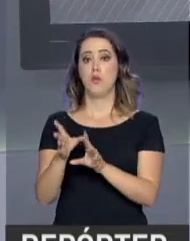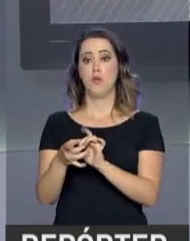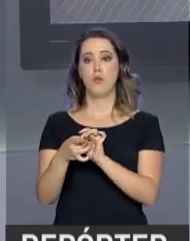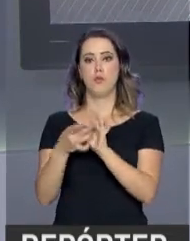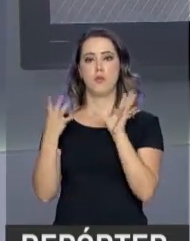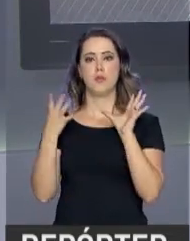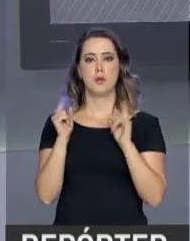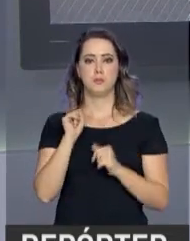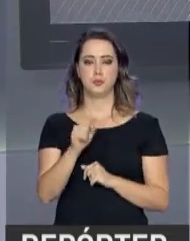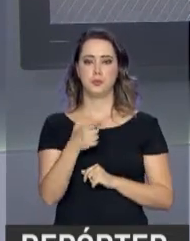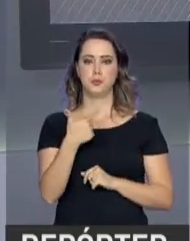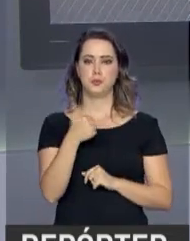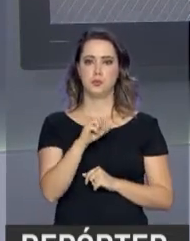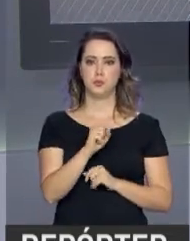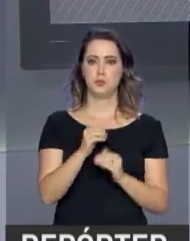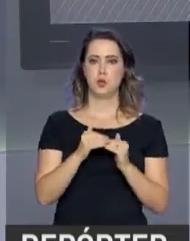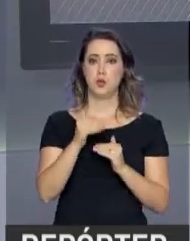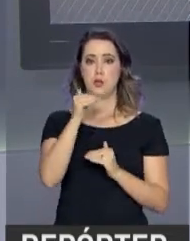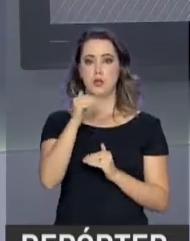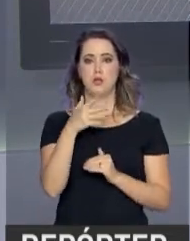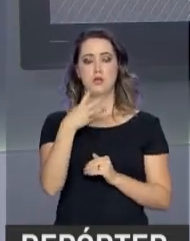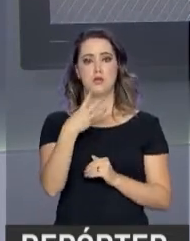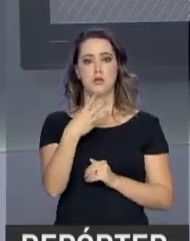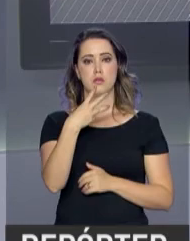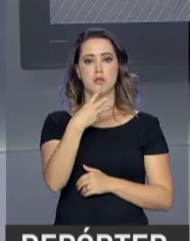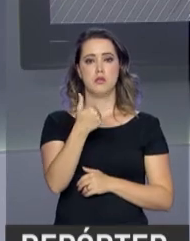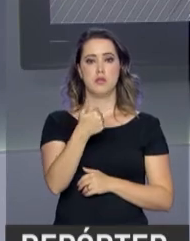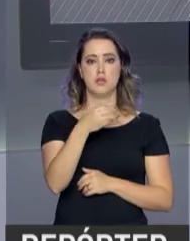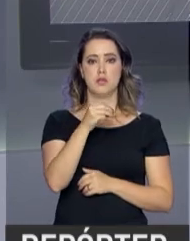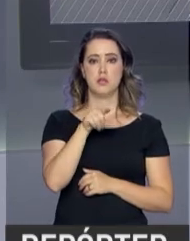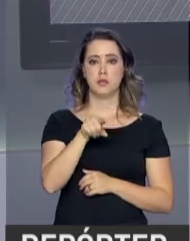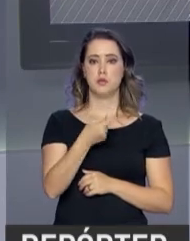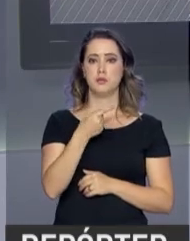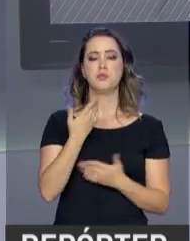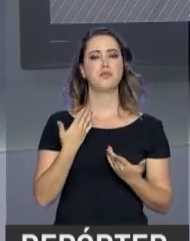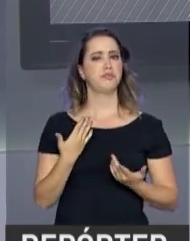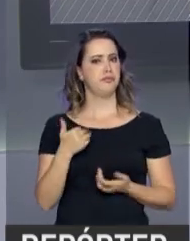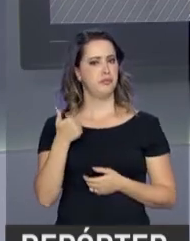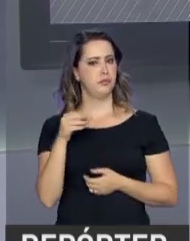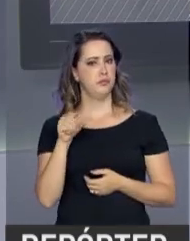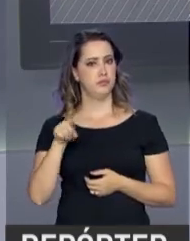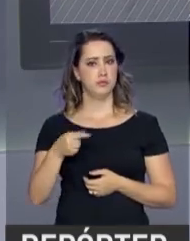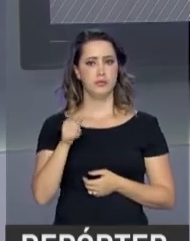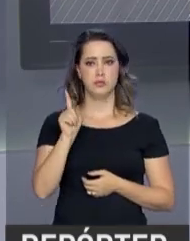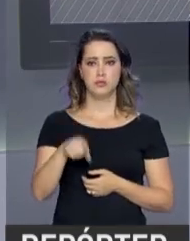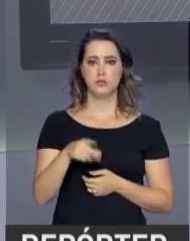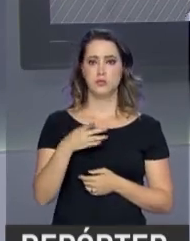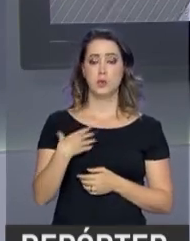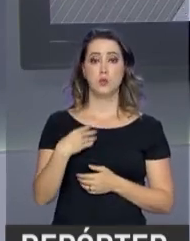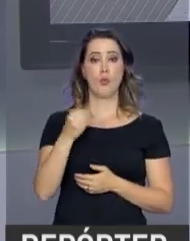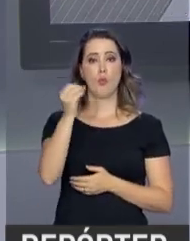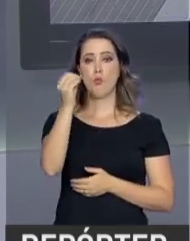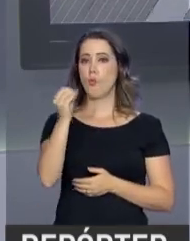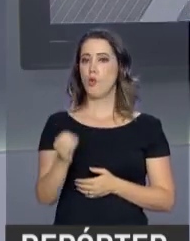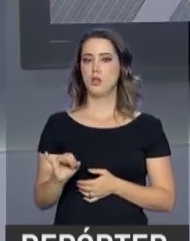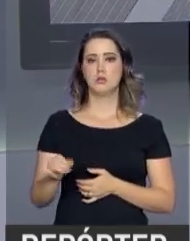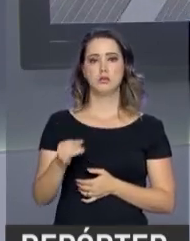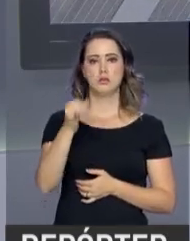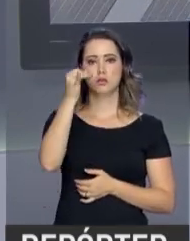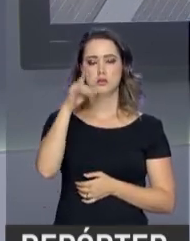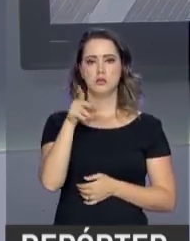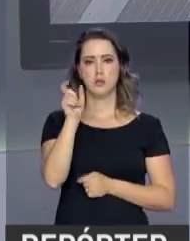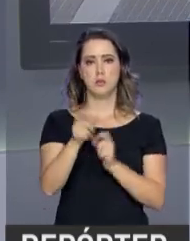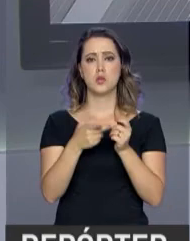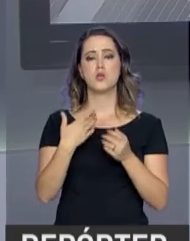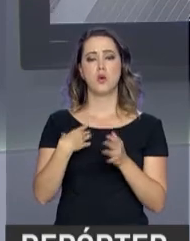2018 o número de vagas vai chegar a 310 mil desse total 100 mil serão terão juro zero para